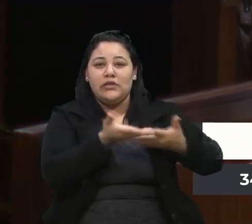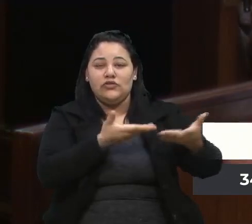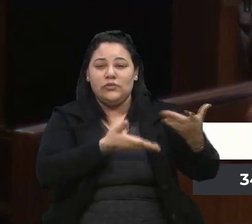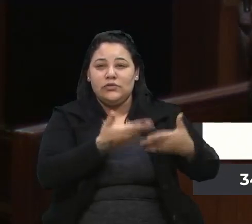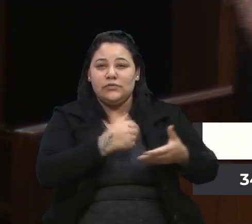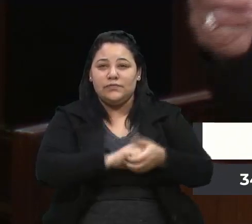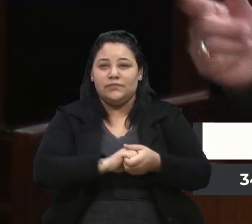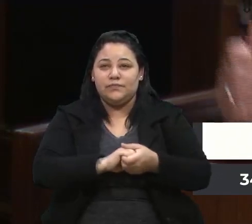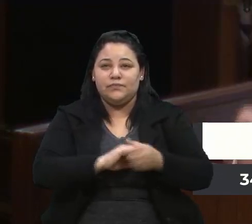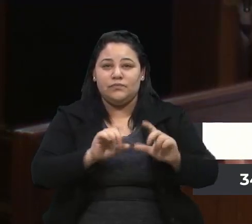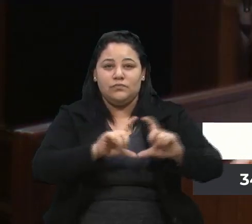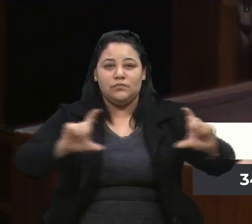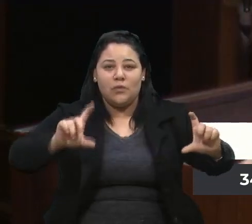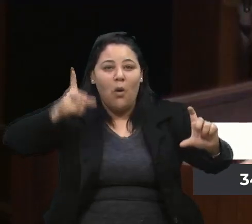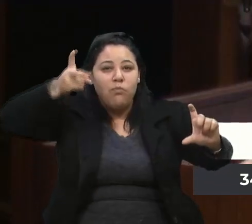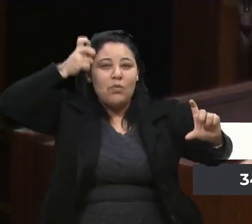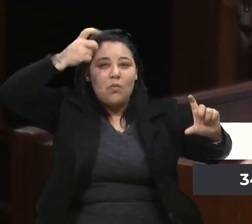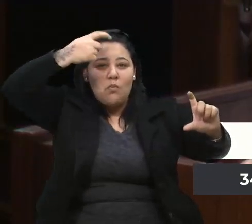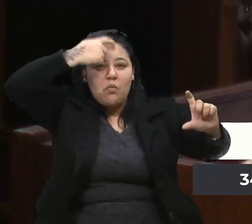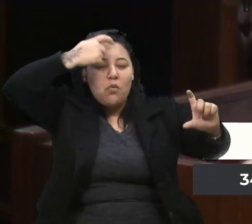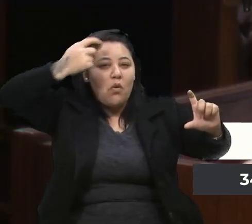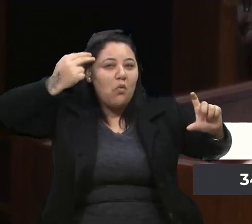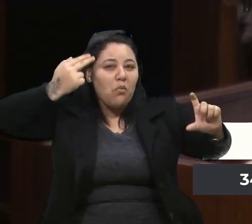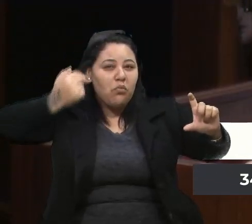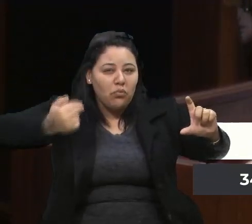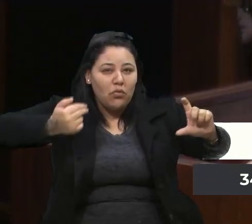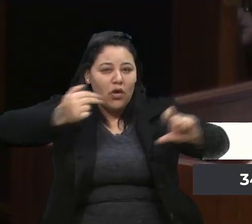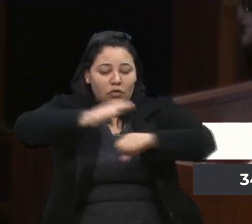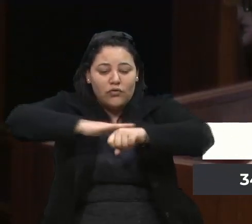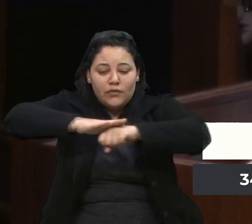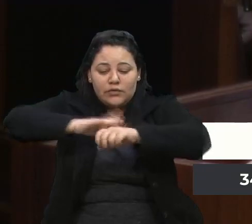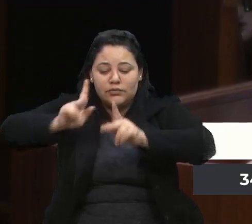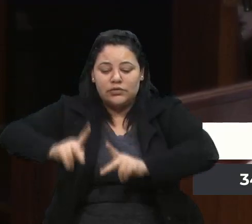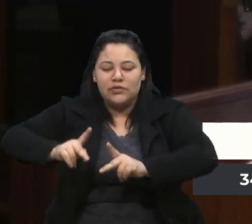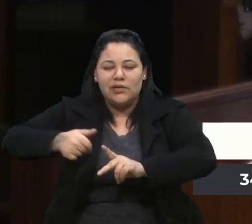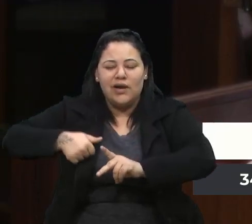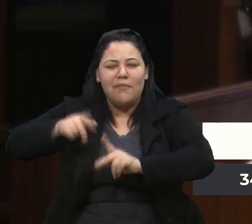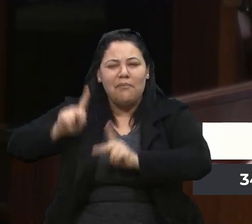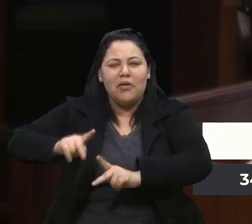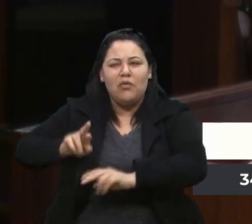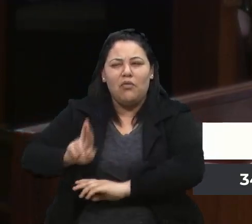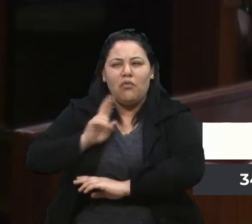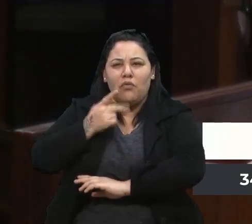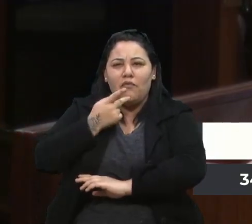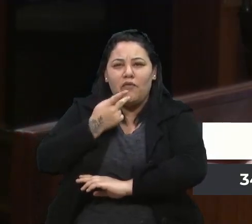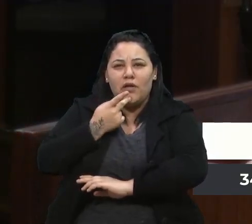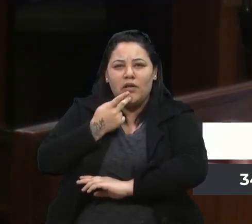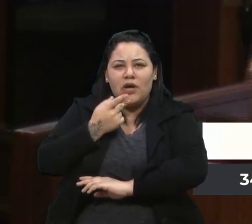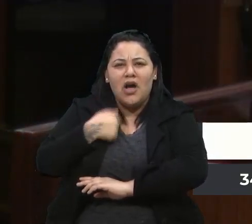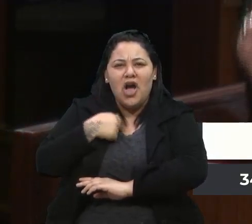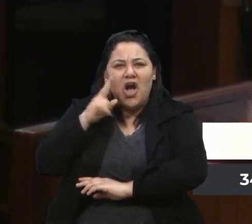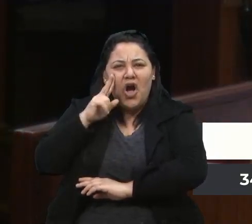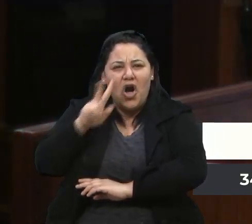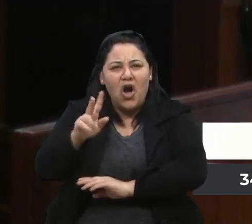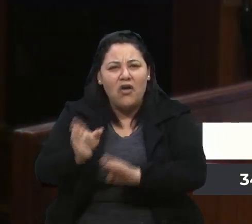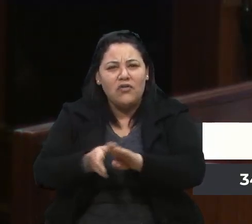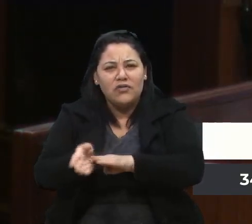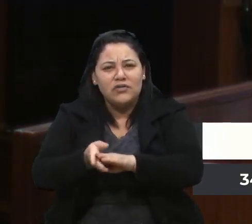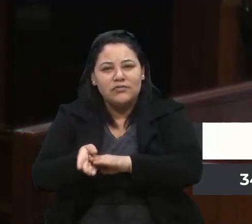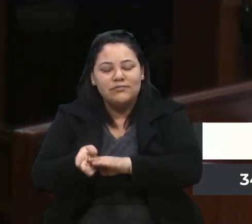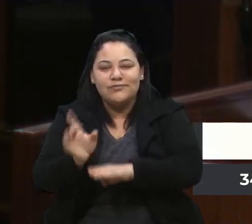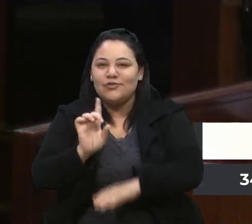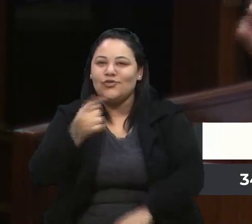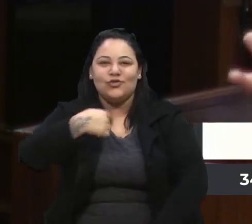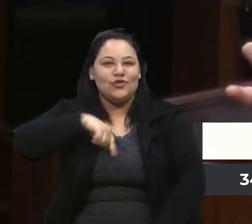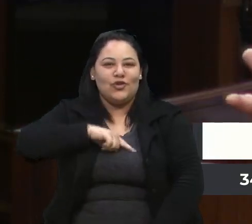O senso comum, quando a gente conversa com alguém que está sofrendo, a pessoa diz, olha, vou te dar um conselho. O CVV não dá conselho.